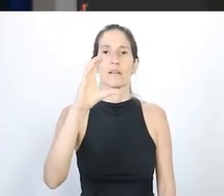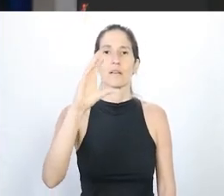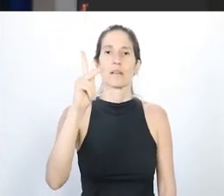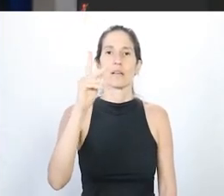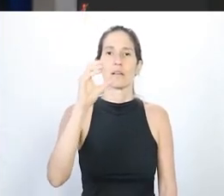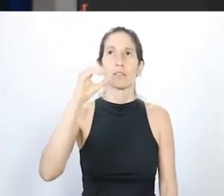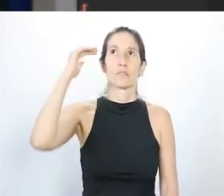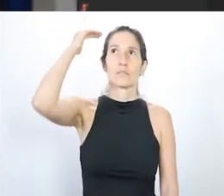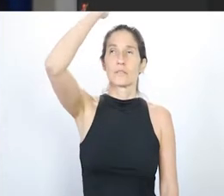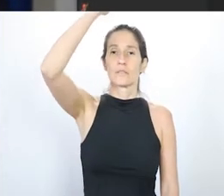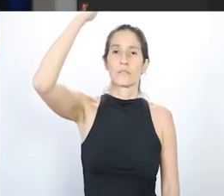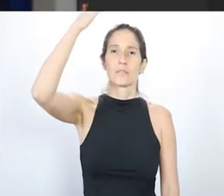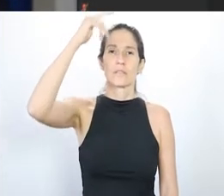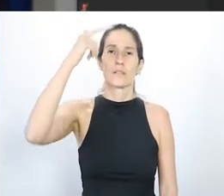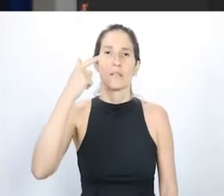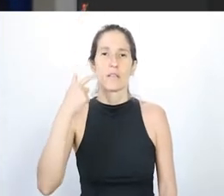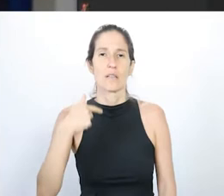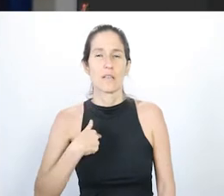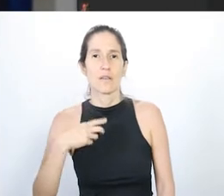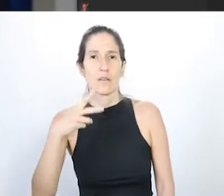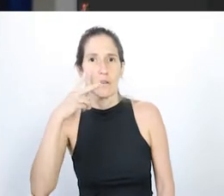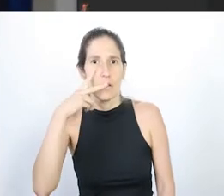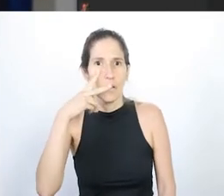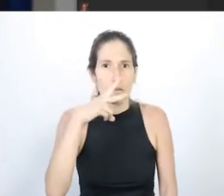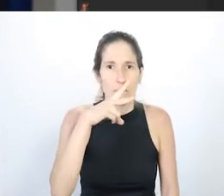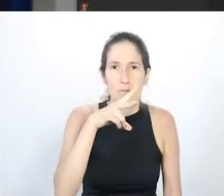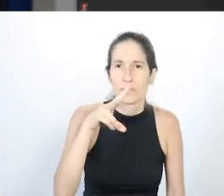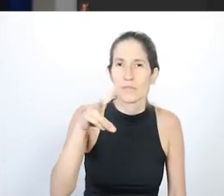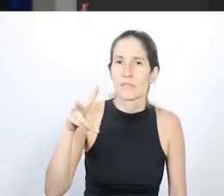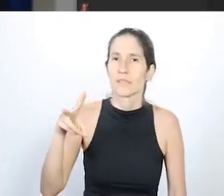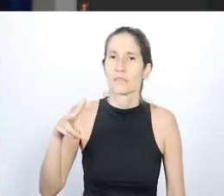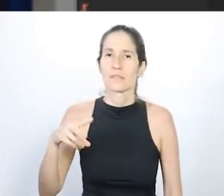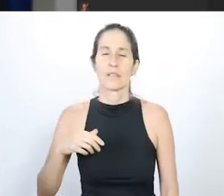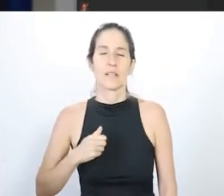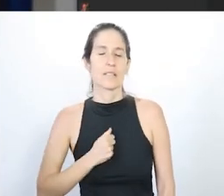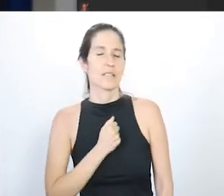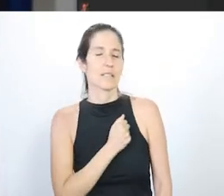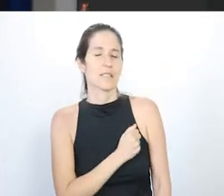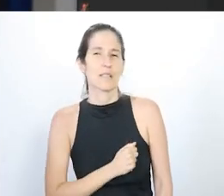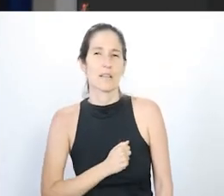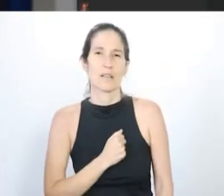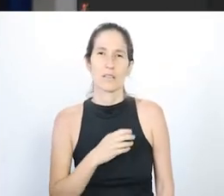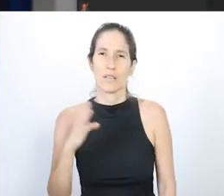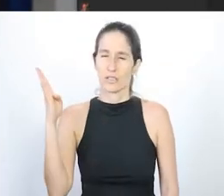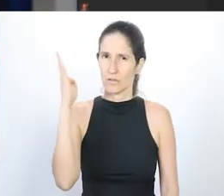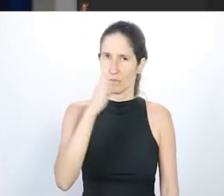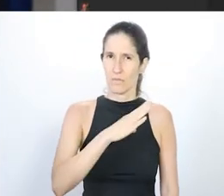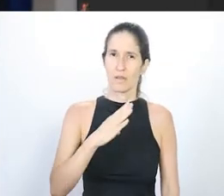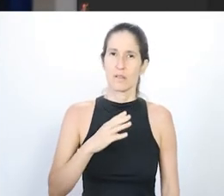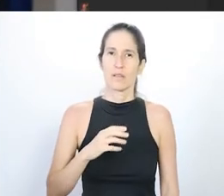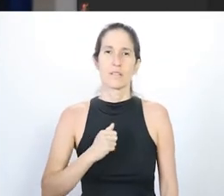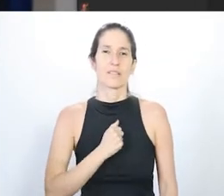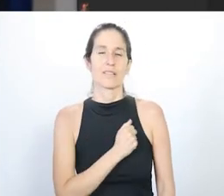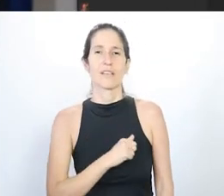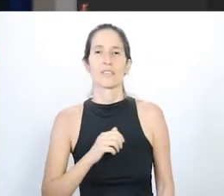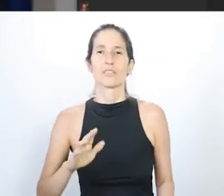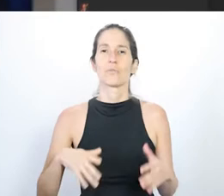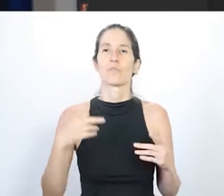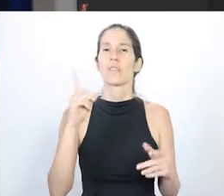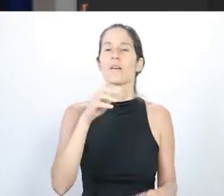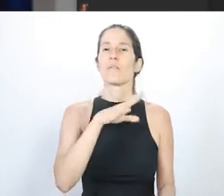observar o quanto a saudade é ingrata. Saudade, quando não mata, faz o poeta chorar, compadre.